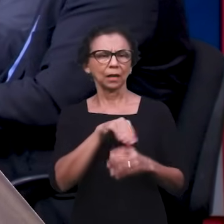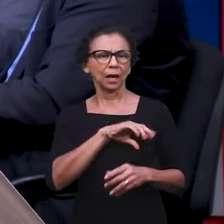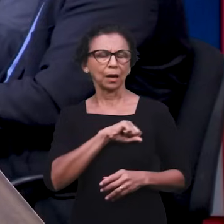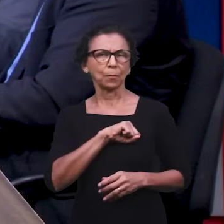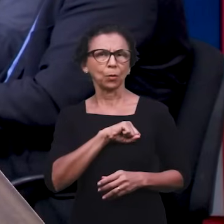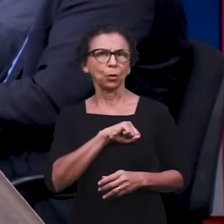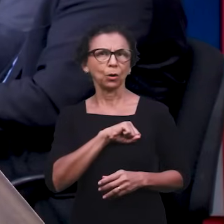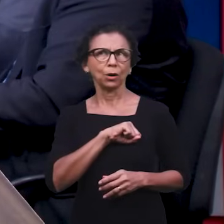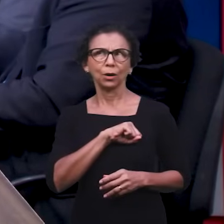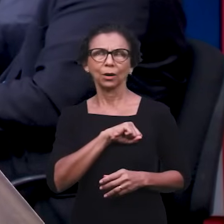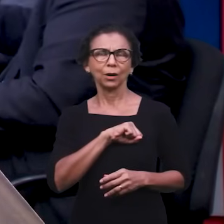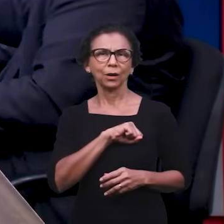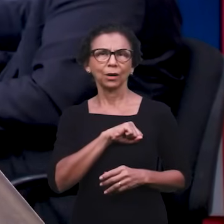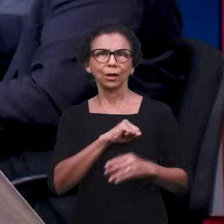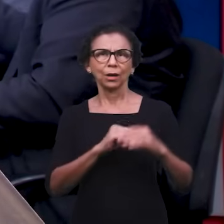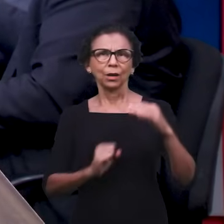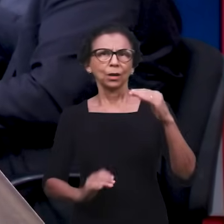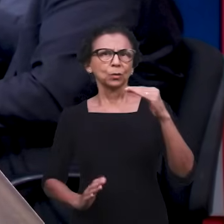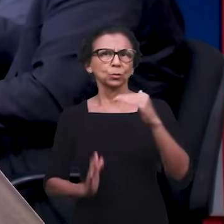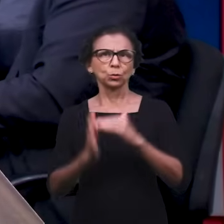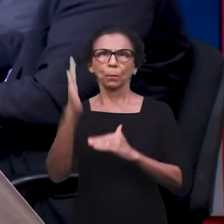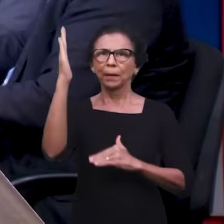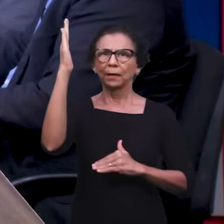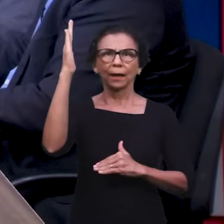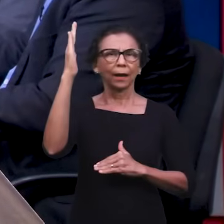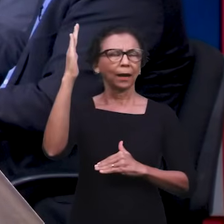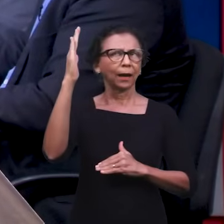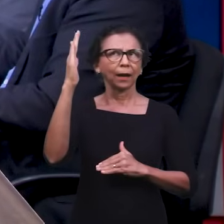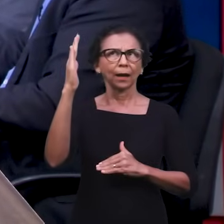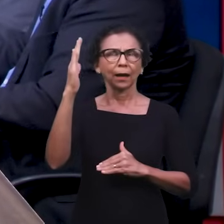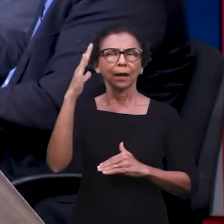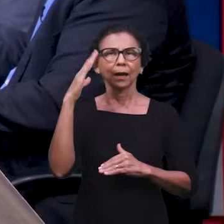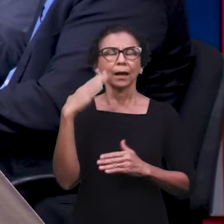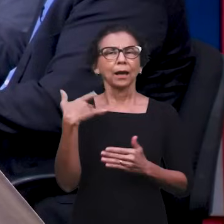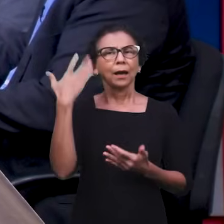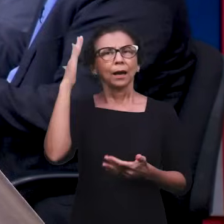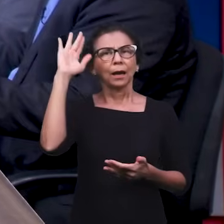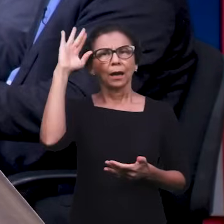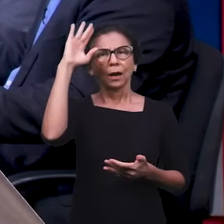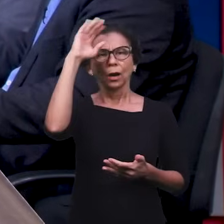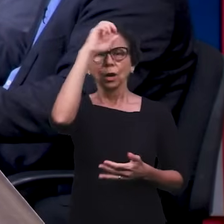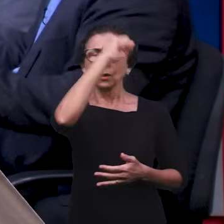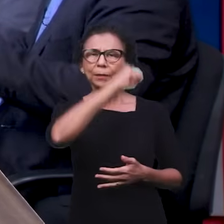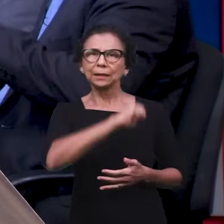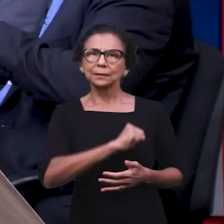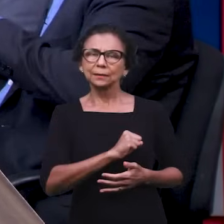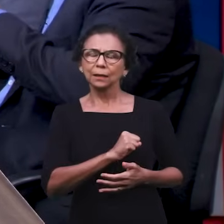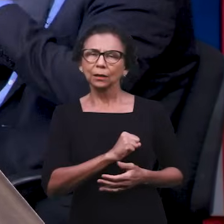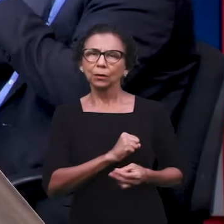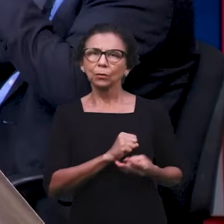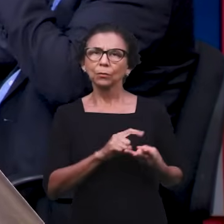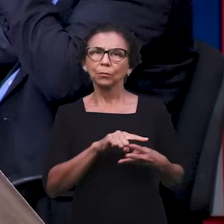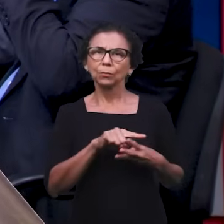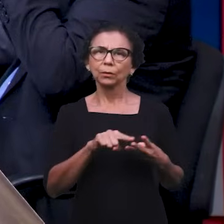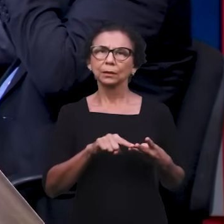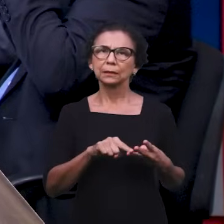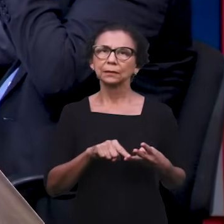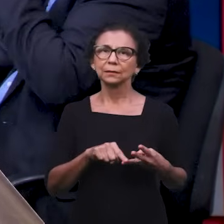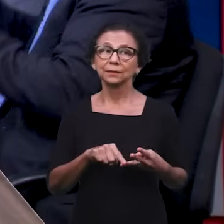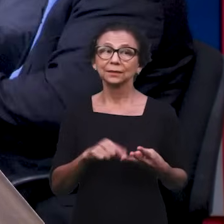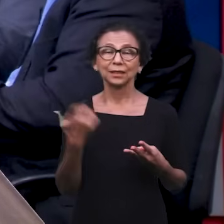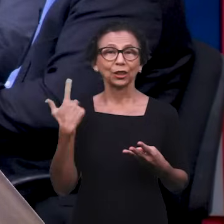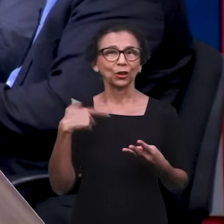compreensão, superação, né? Sentimental, superação. Isso aí é próprio do ser humano, que a gente não